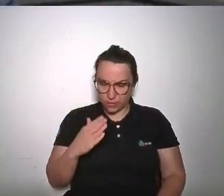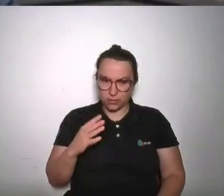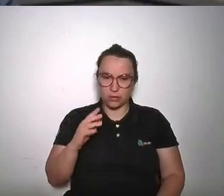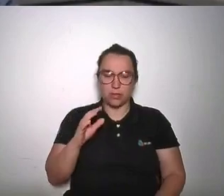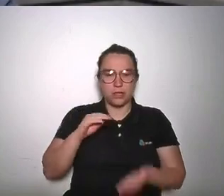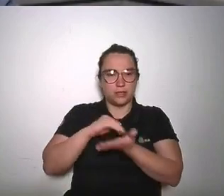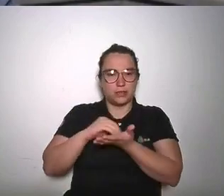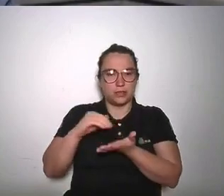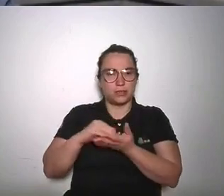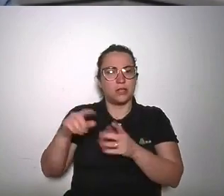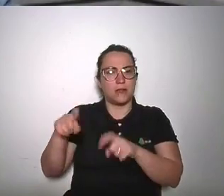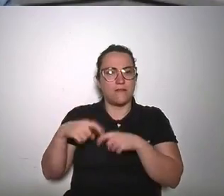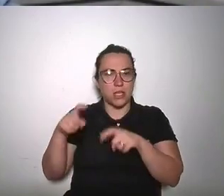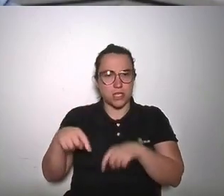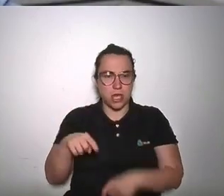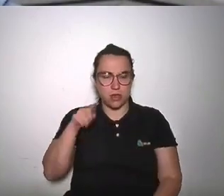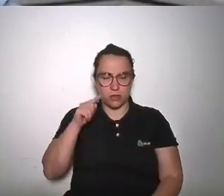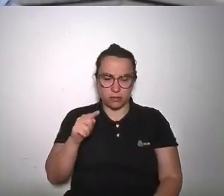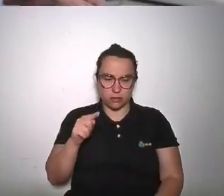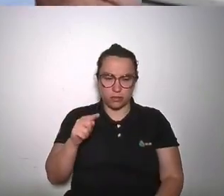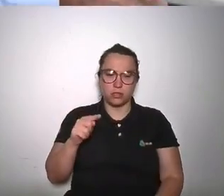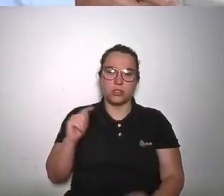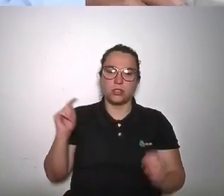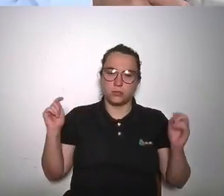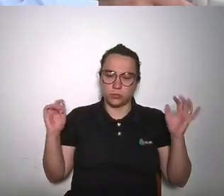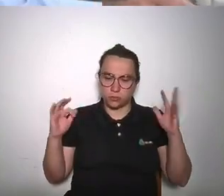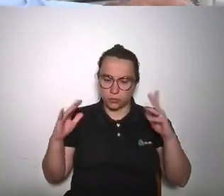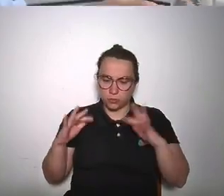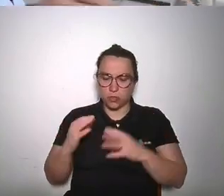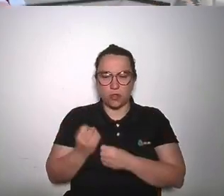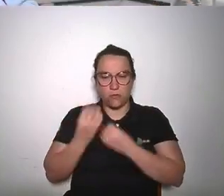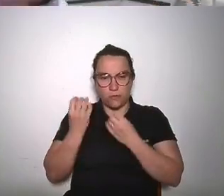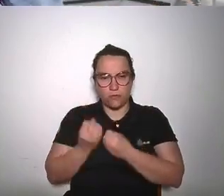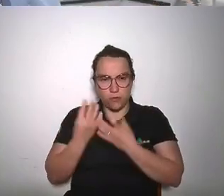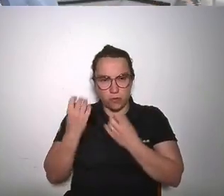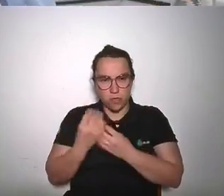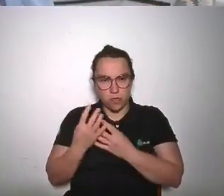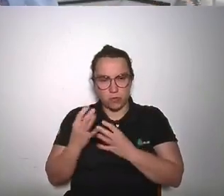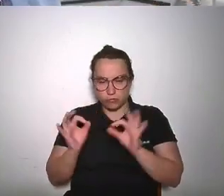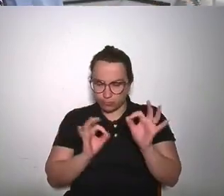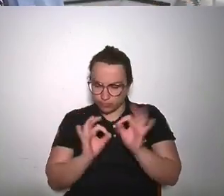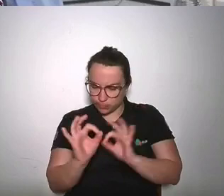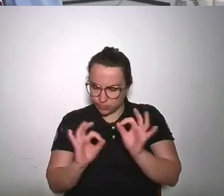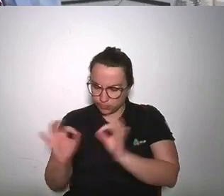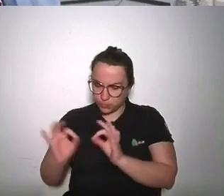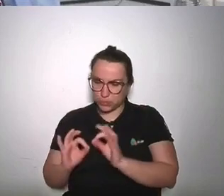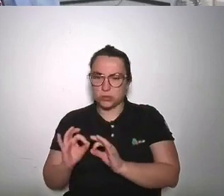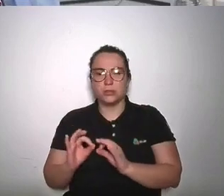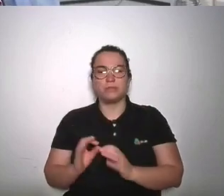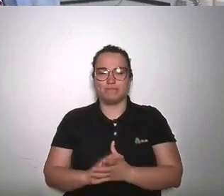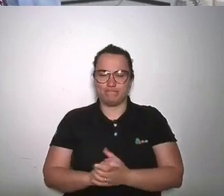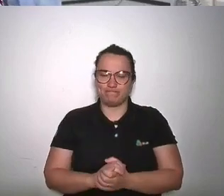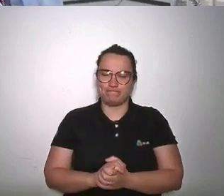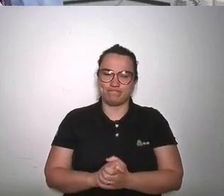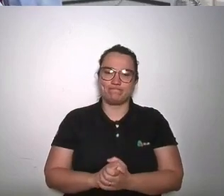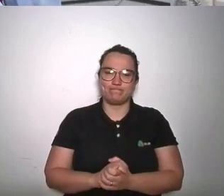de Fazenda, que tem reunido todas as informações para a montagem dessas peças orçamentárias.